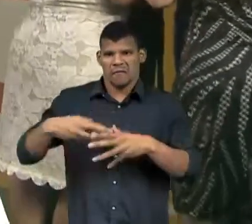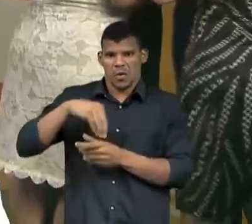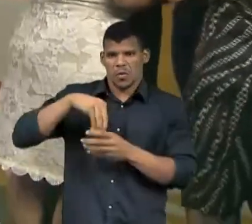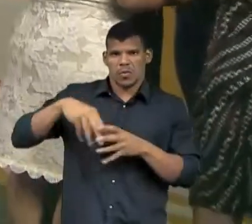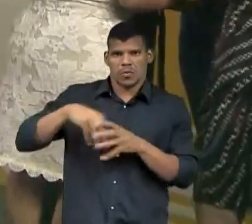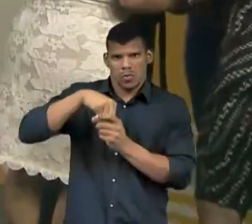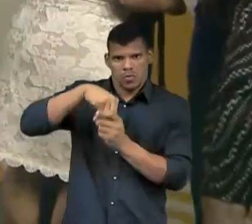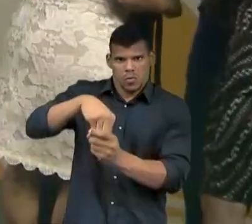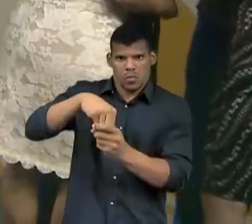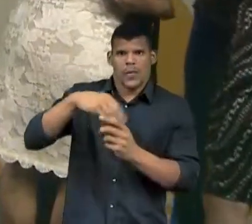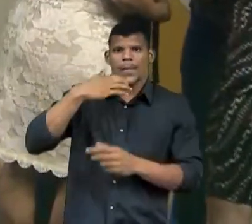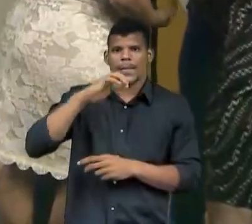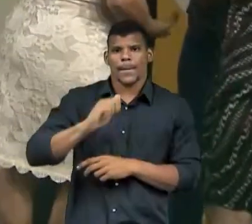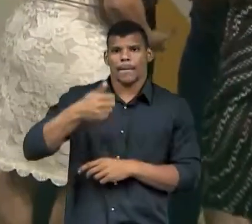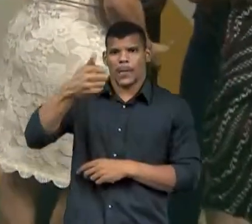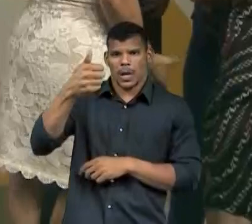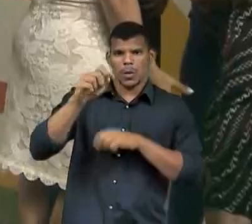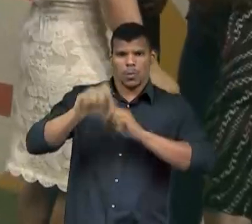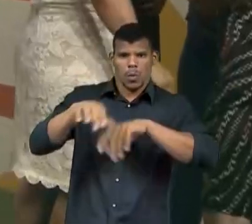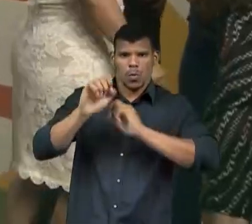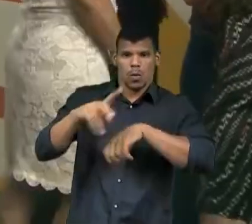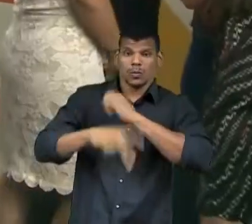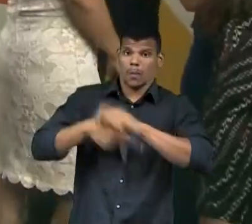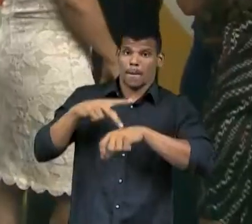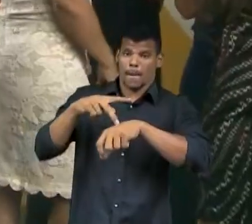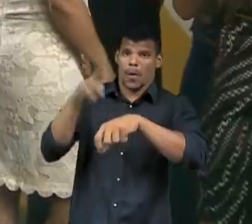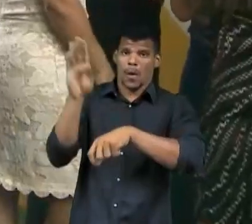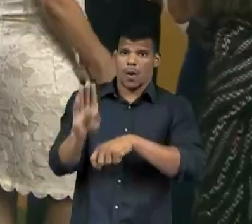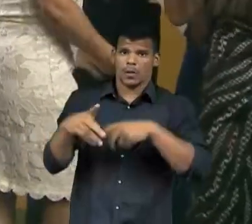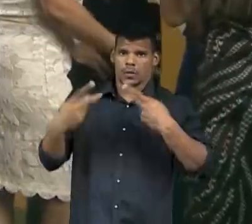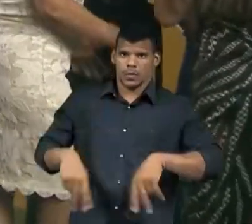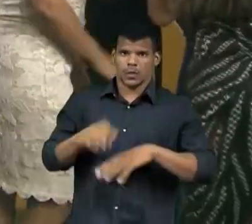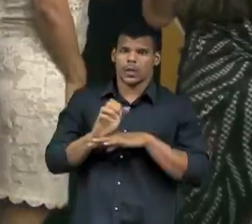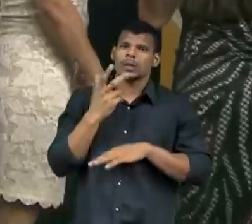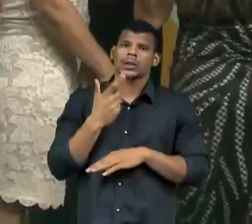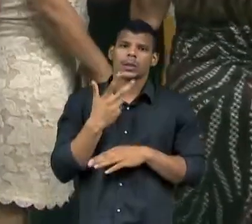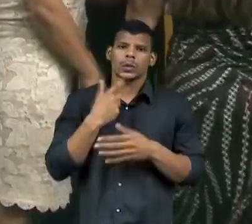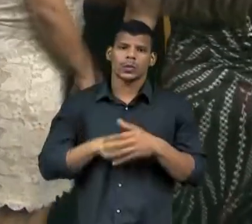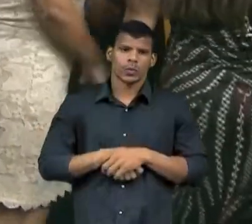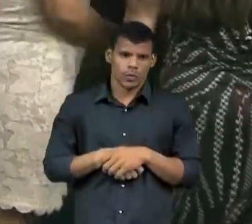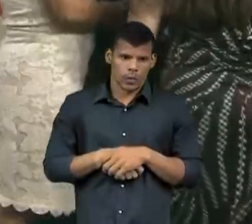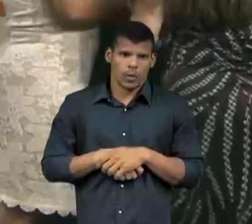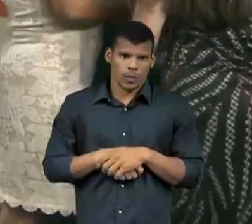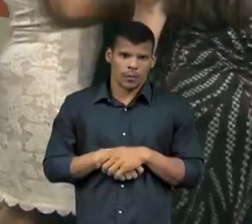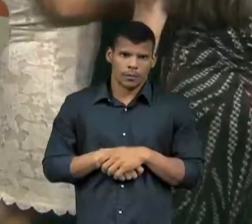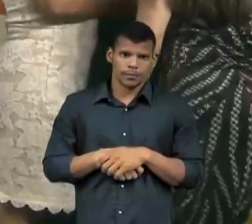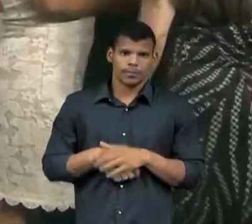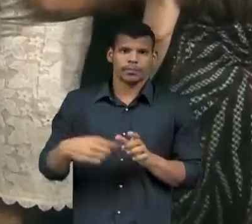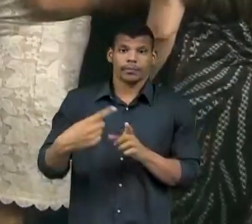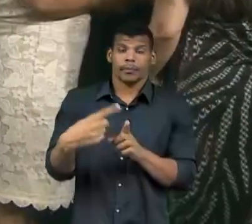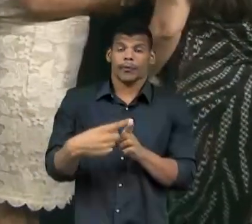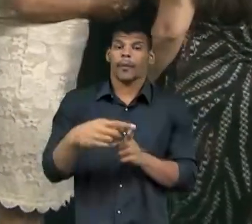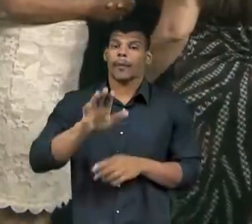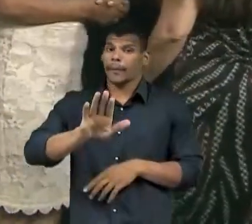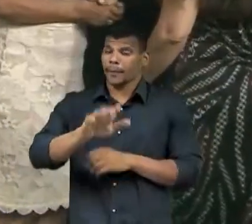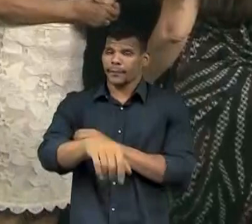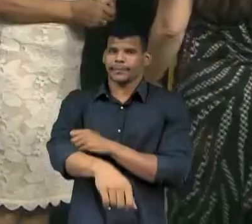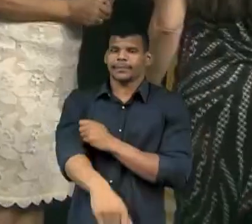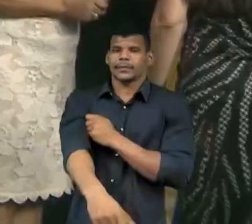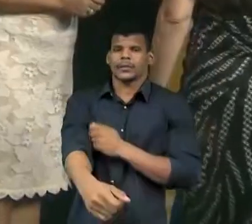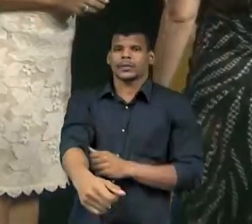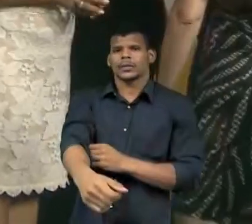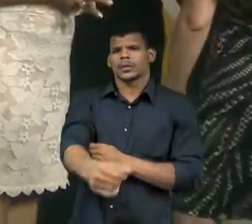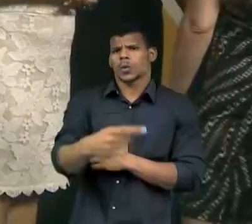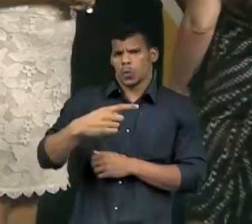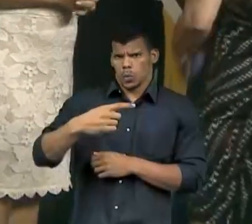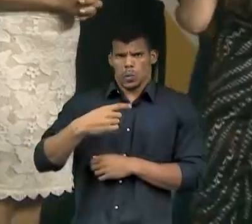educação aqui do estado do Ceará. A gente fica feliz e isso faz parte também de uma matéria que nós